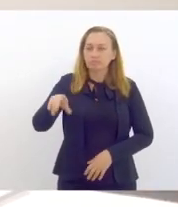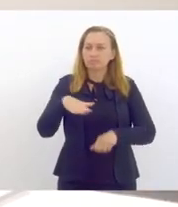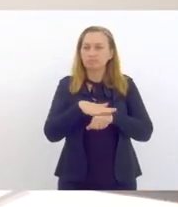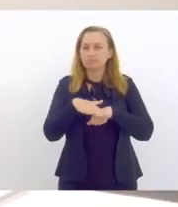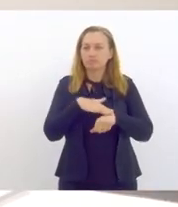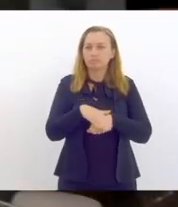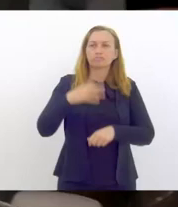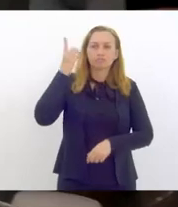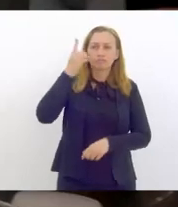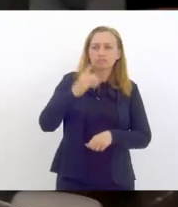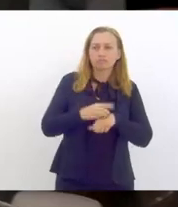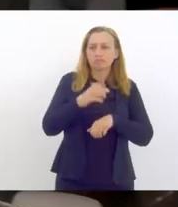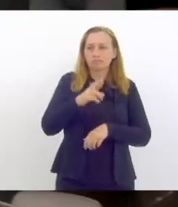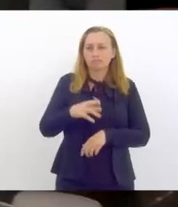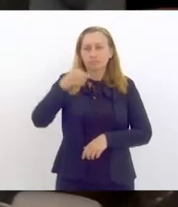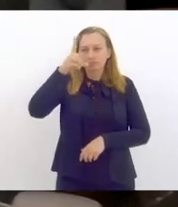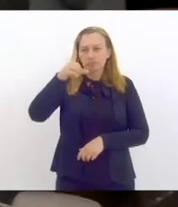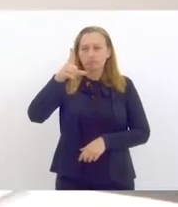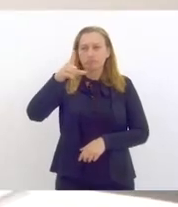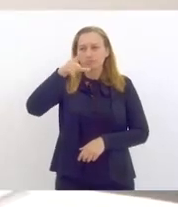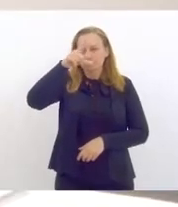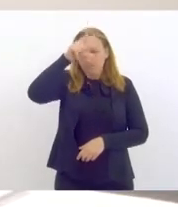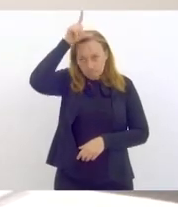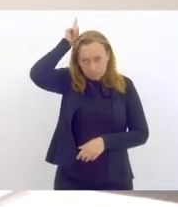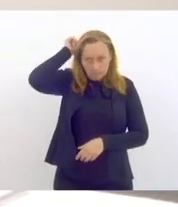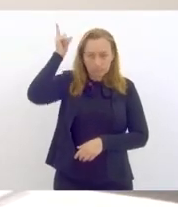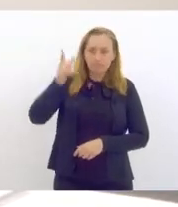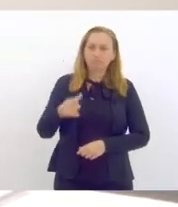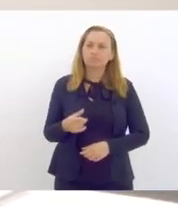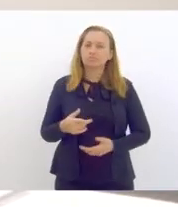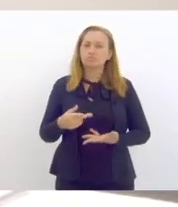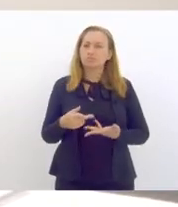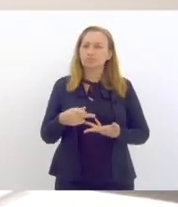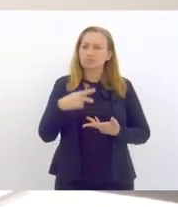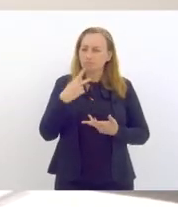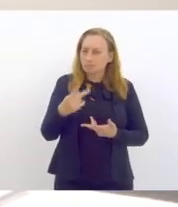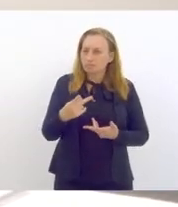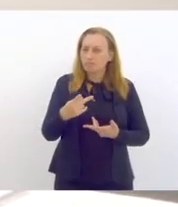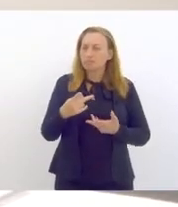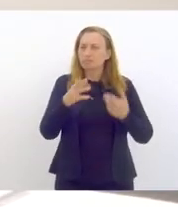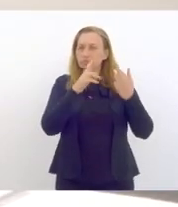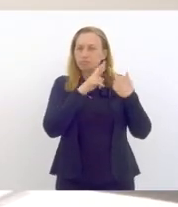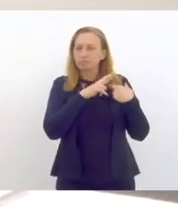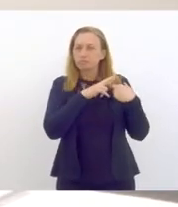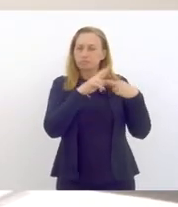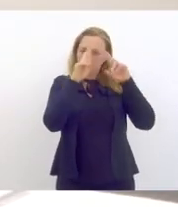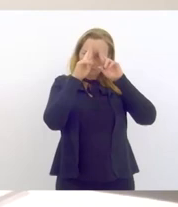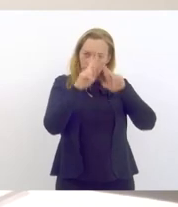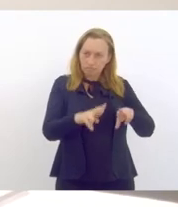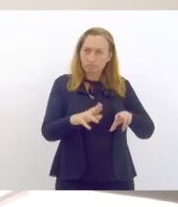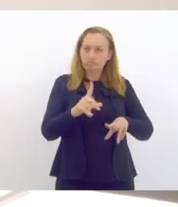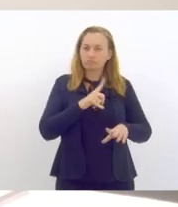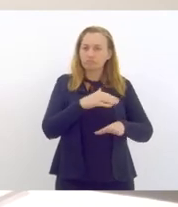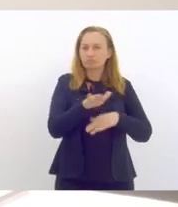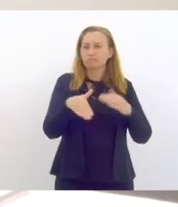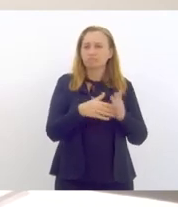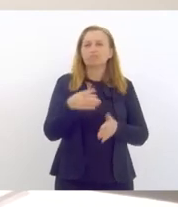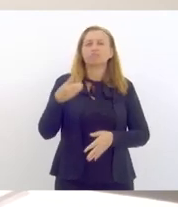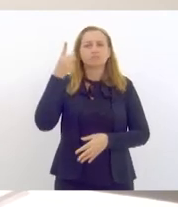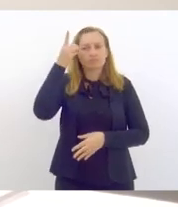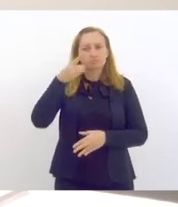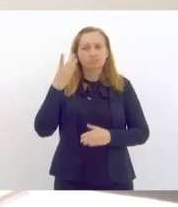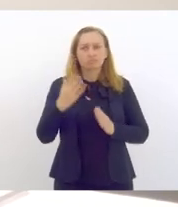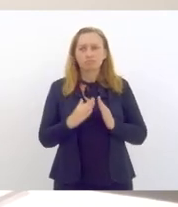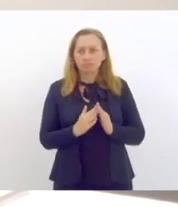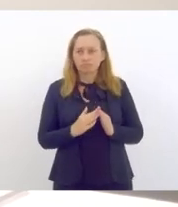Dr Luiz Paulo dá uma explicação dá uma satisfação pela pelo respeito que eu tenho com todos os deputados aqui da casa